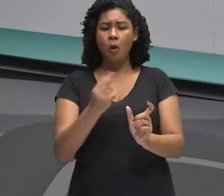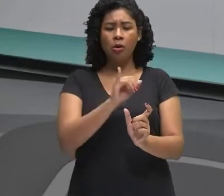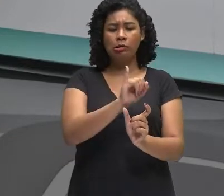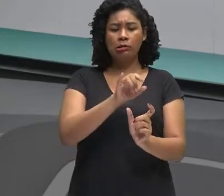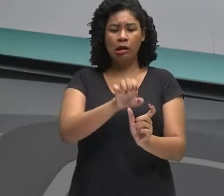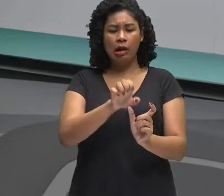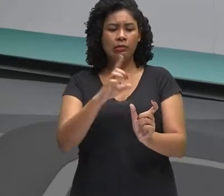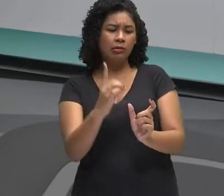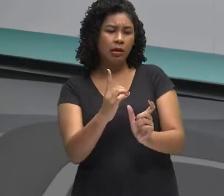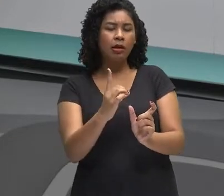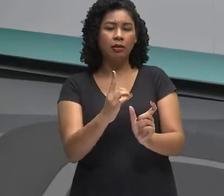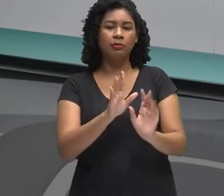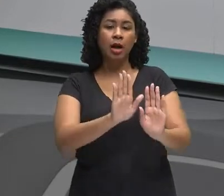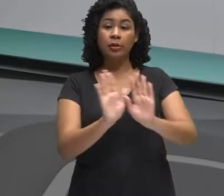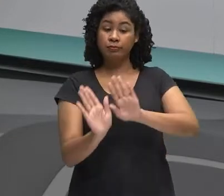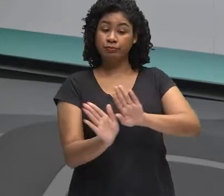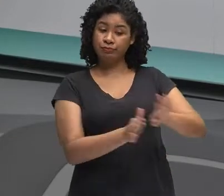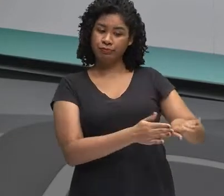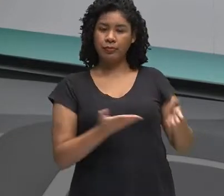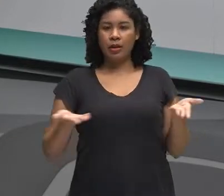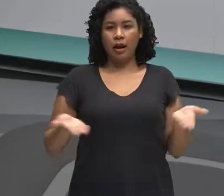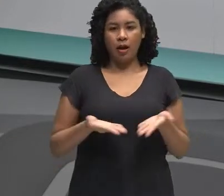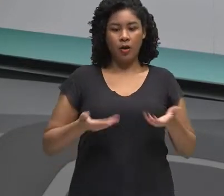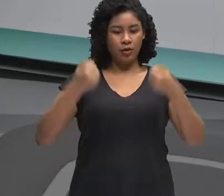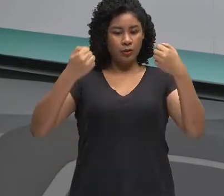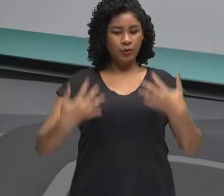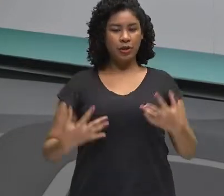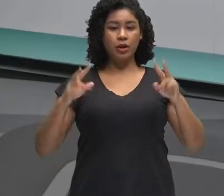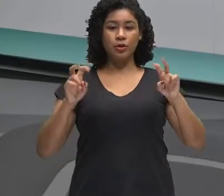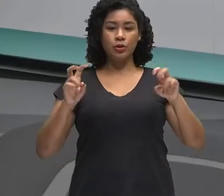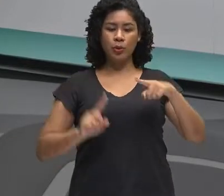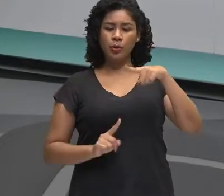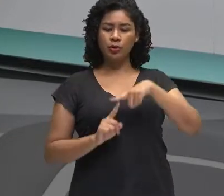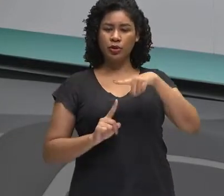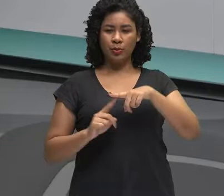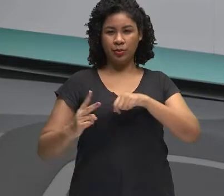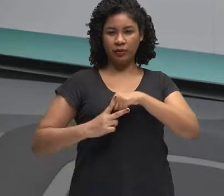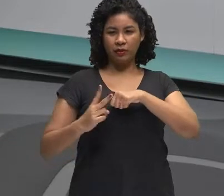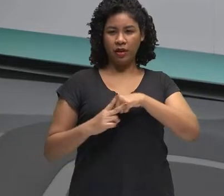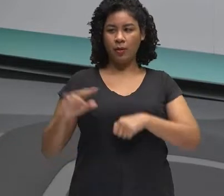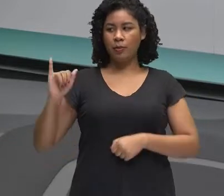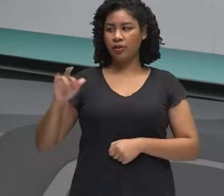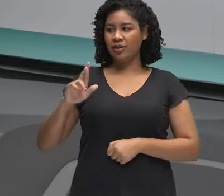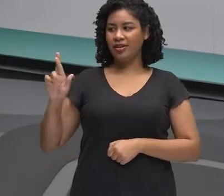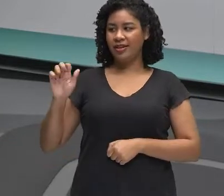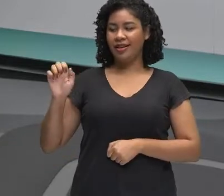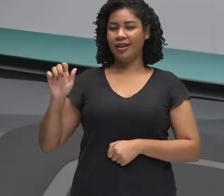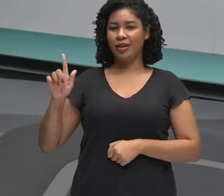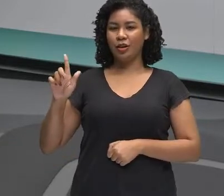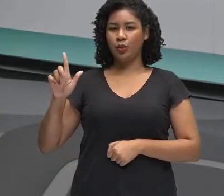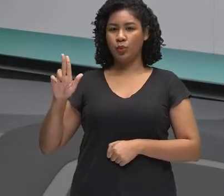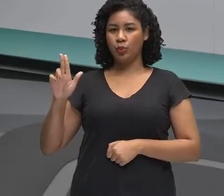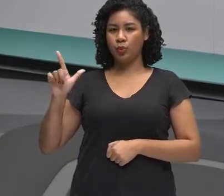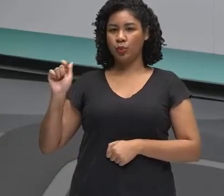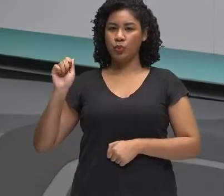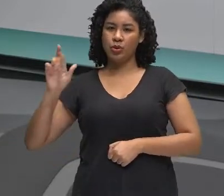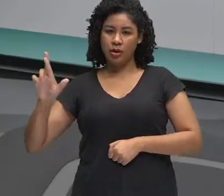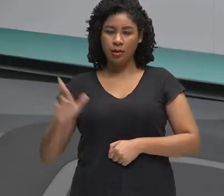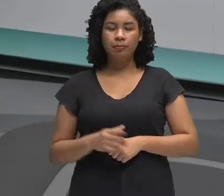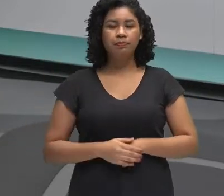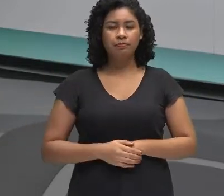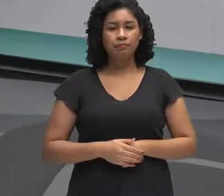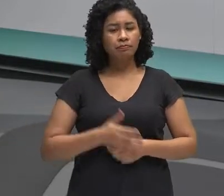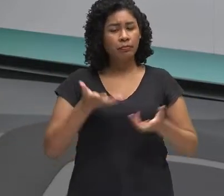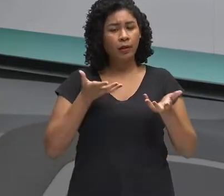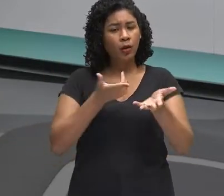verbos irregulares, tudo bem? E eu gostaria de convidá-los agora, para a gente fazer um aquecimento sobre esses verbos,